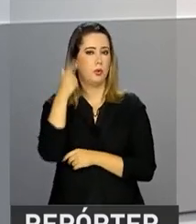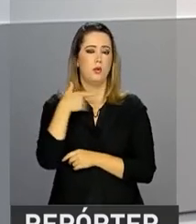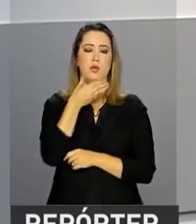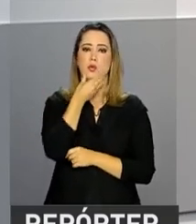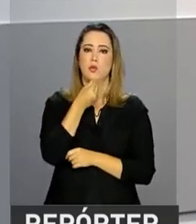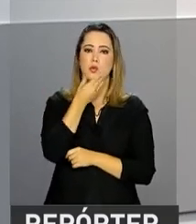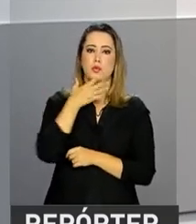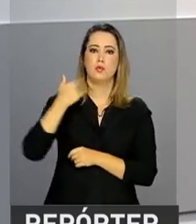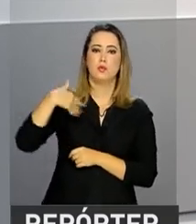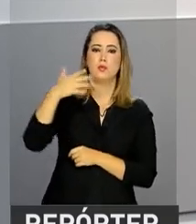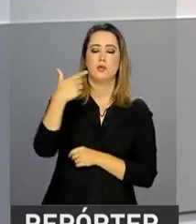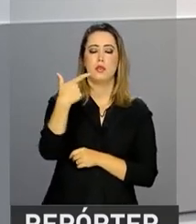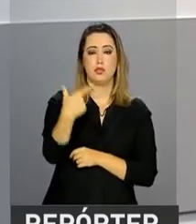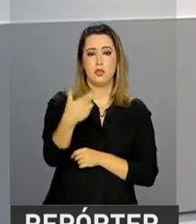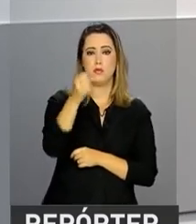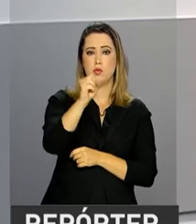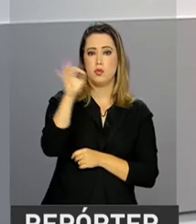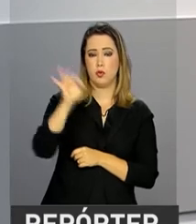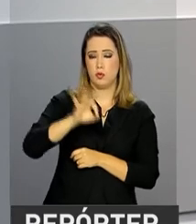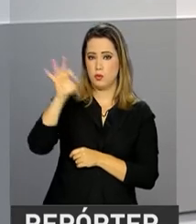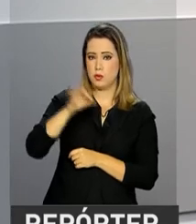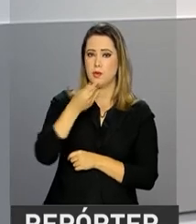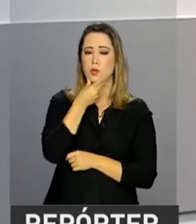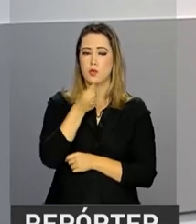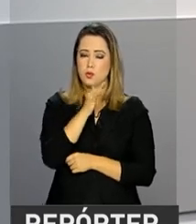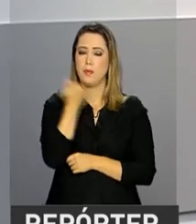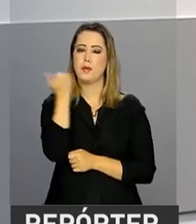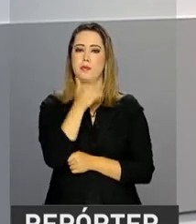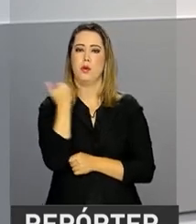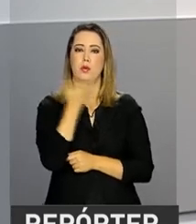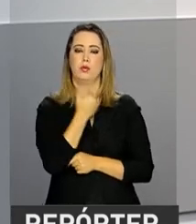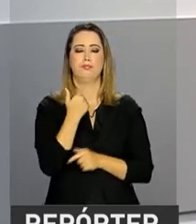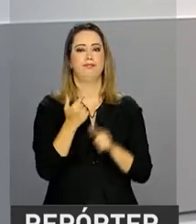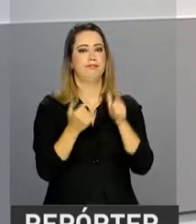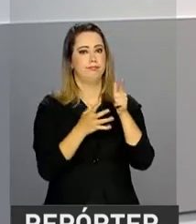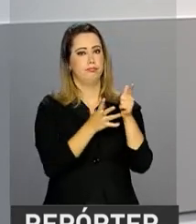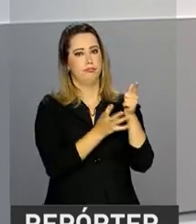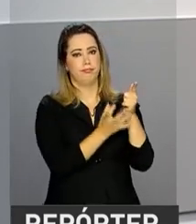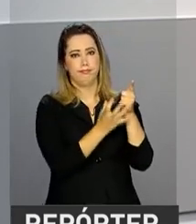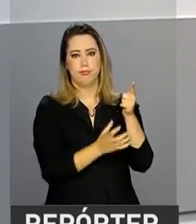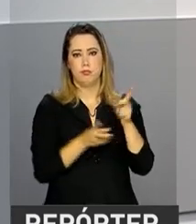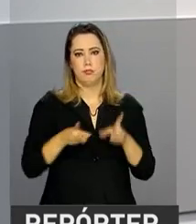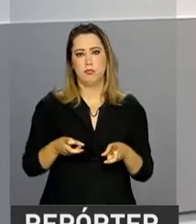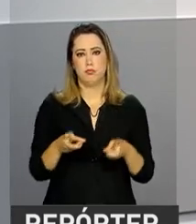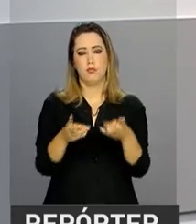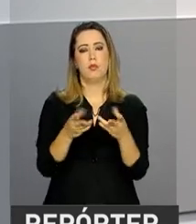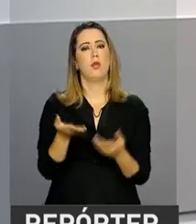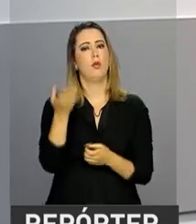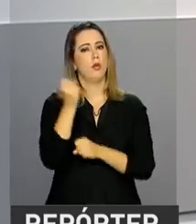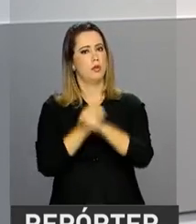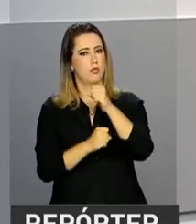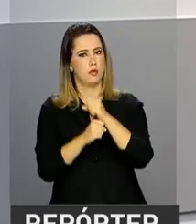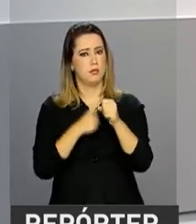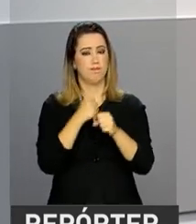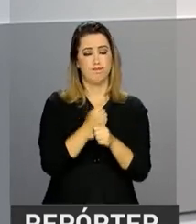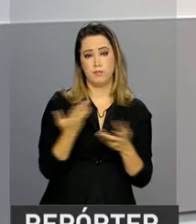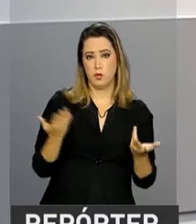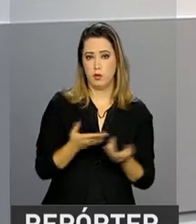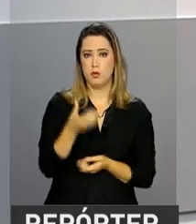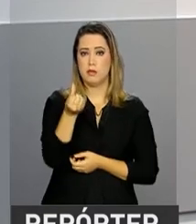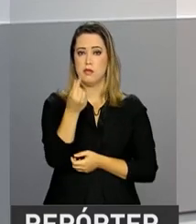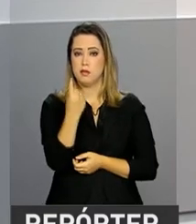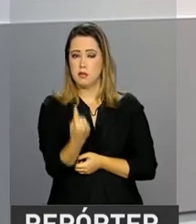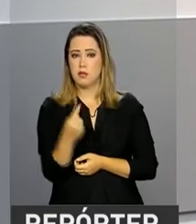morte de mais de 28% da população masculina entre 2016 e 2017 61 mil novos casos foram